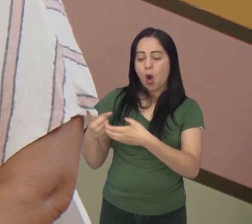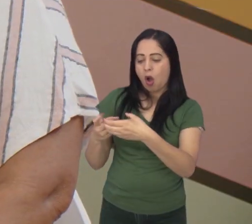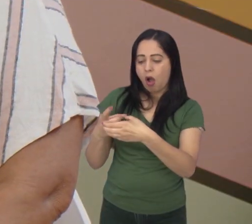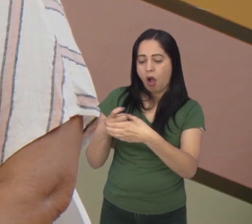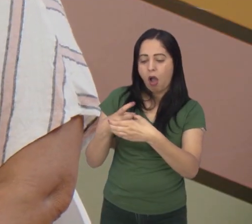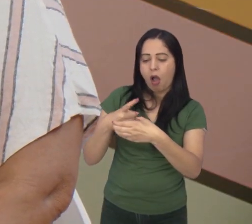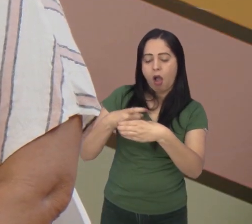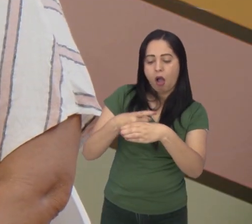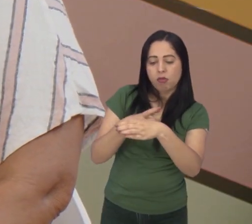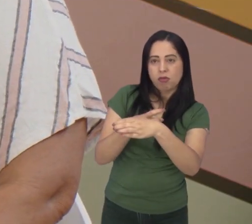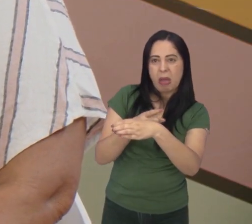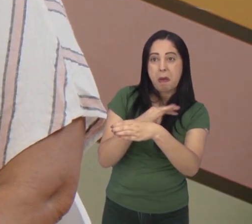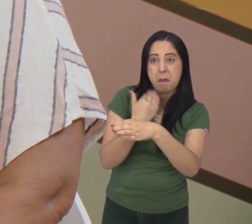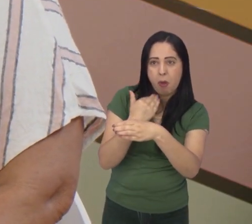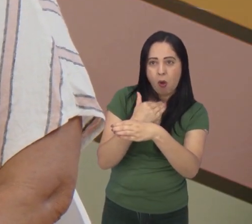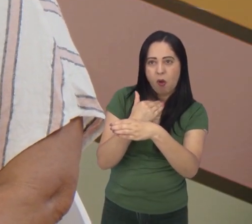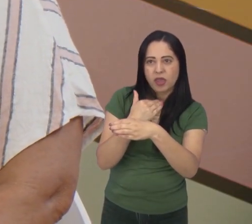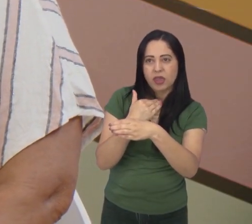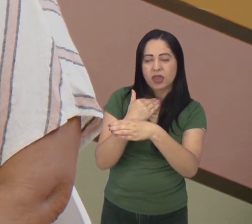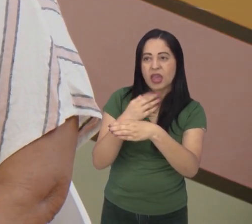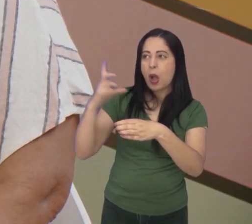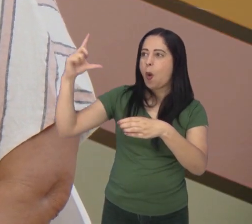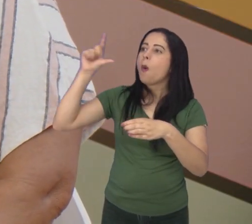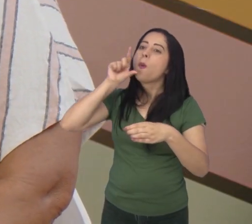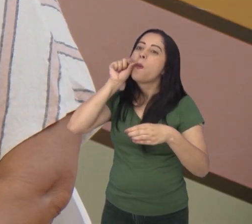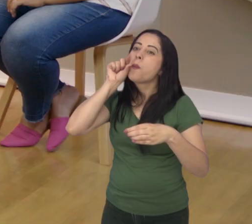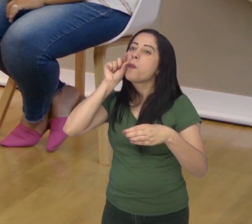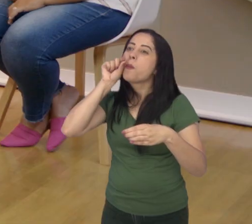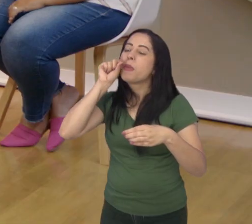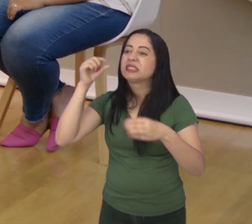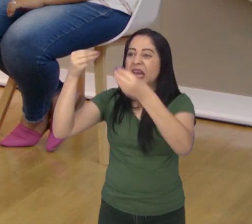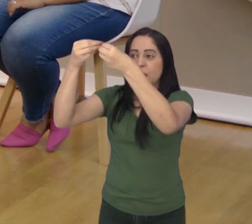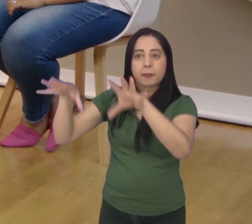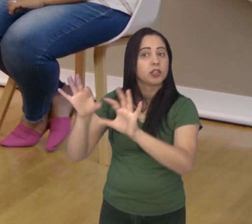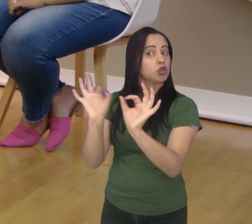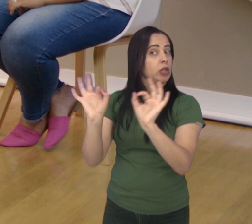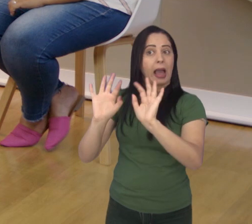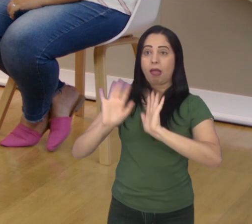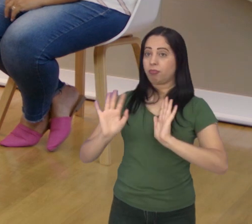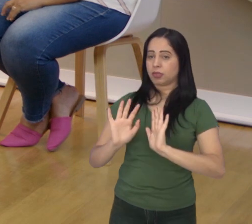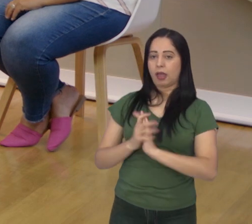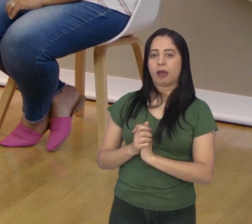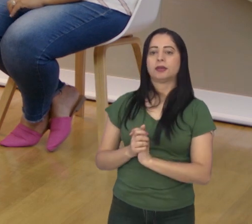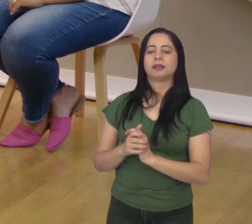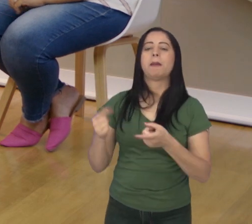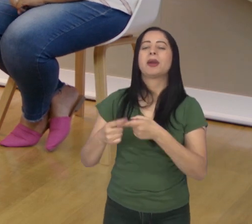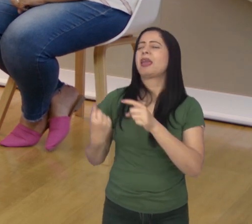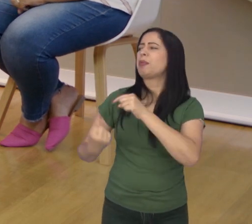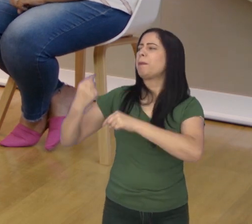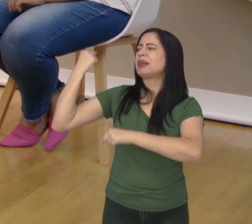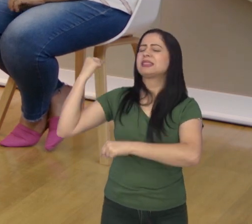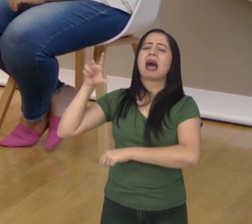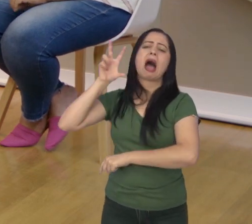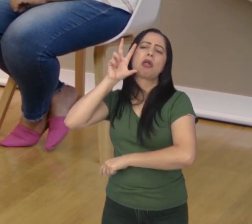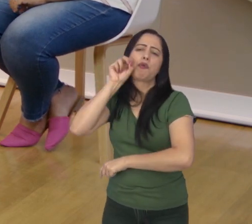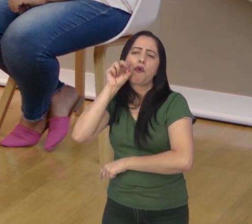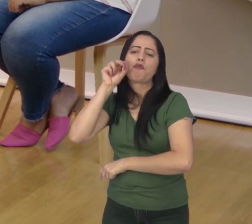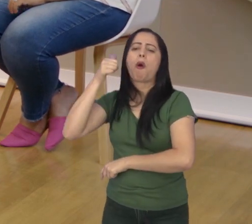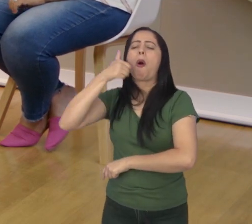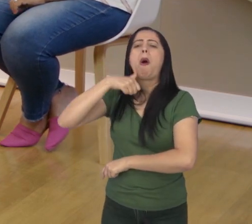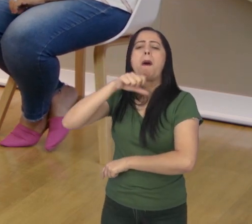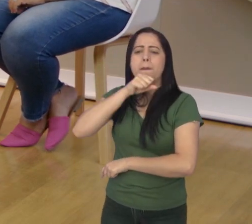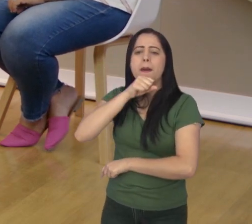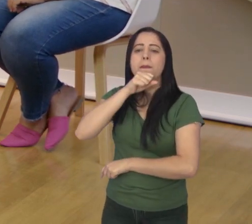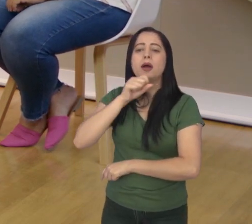assim, só morrem as lagartinhas realmente. Ah, não prejudica as plantas? Não prejudico nenhum passarinho, porque os produtos antigamente que os